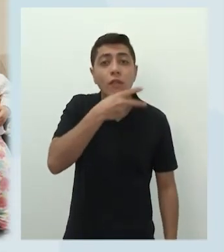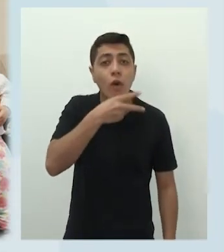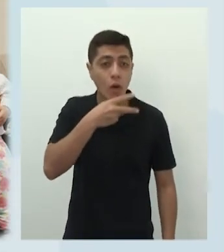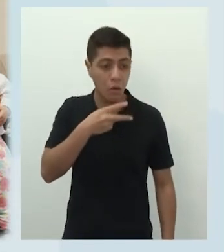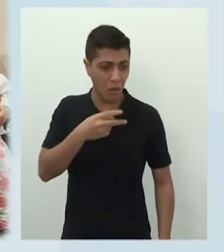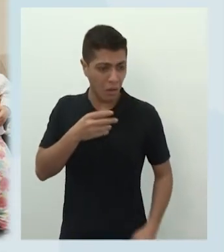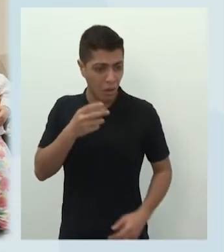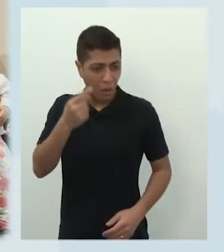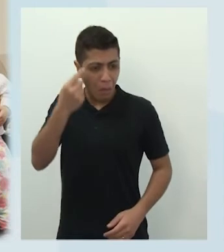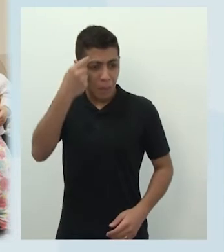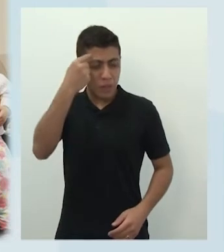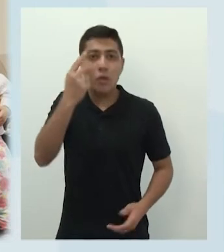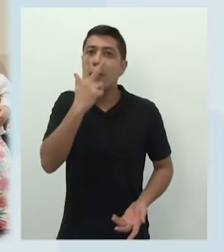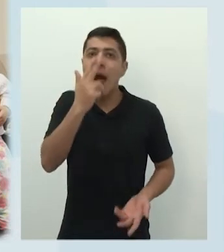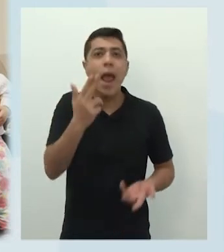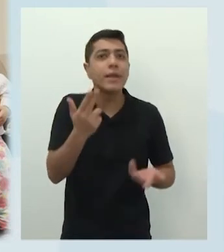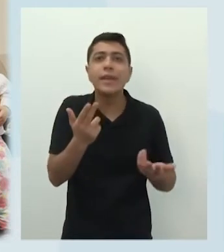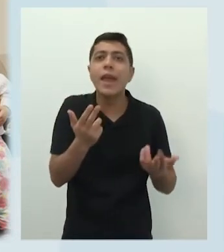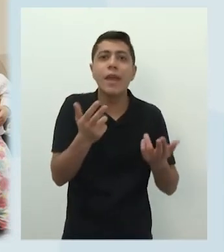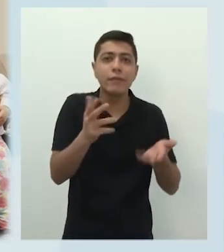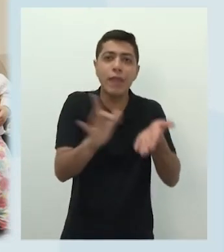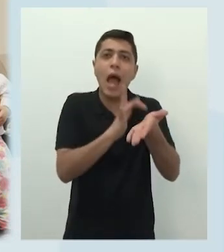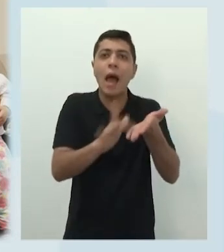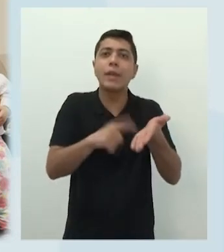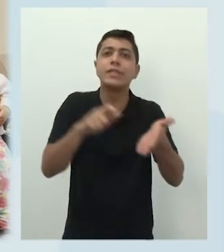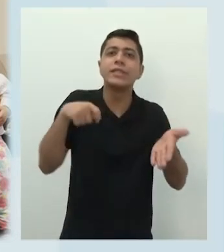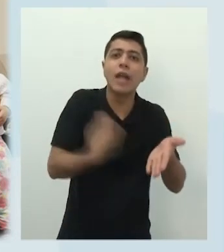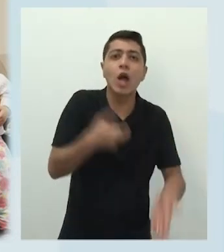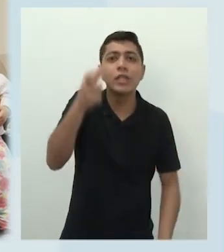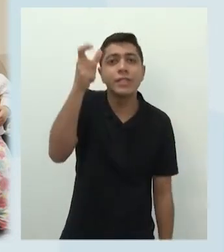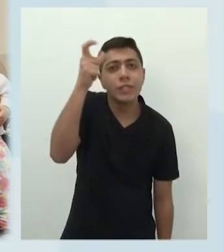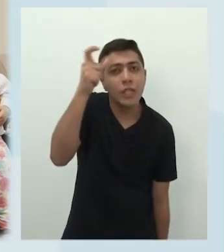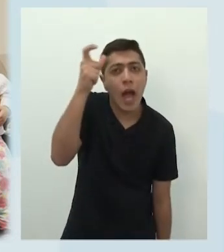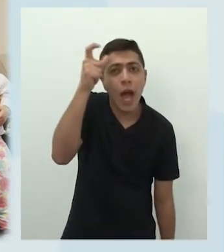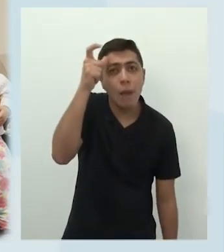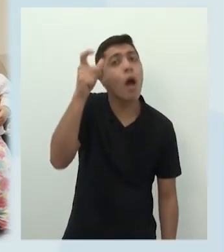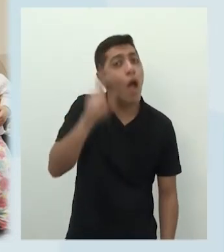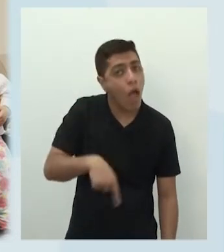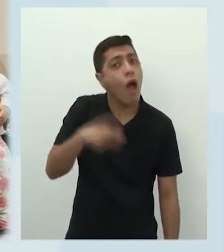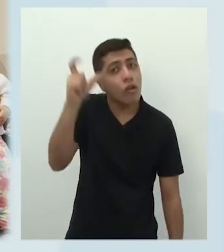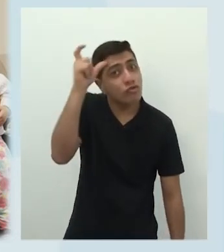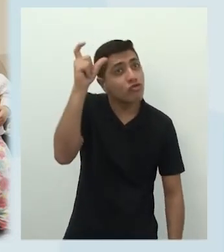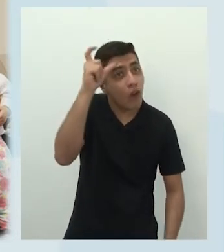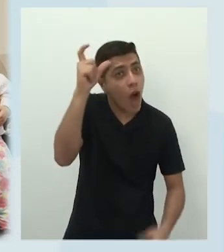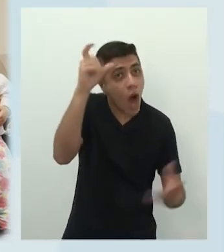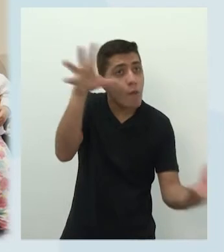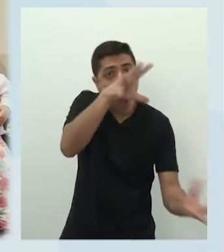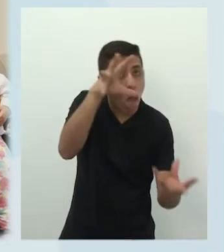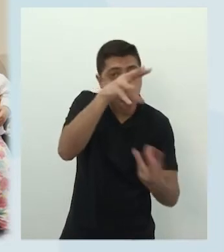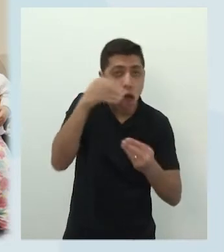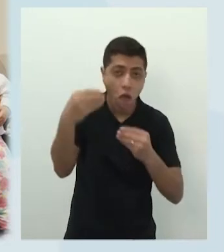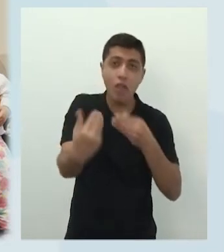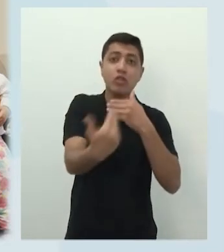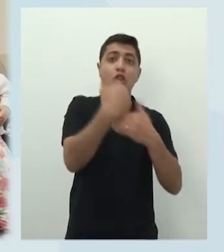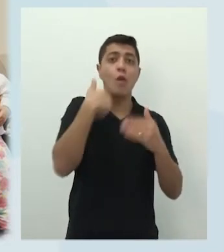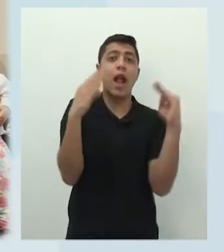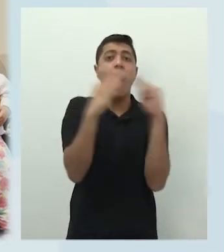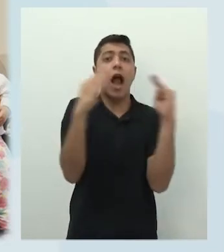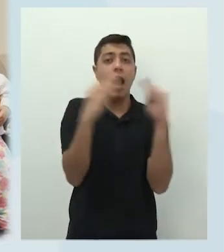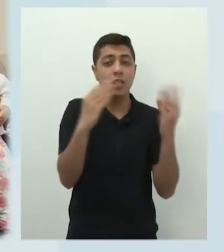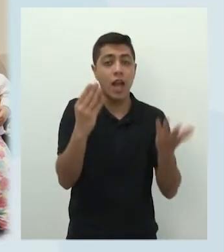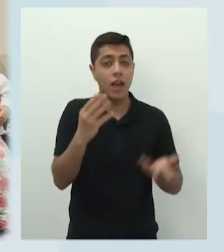entrando na minha casa, achando que o capeta estava invadindo a nossa família. E é exatamente isso que eu quero